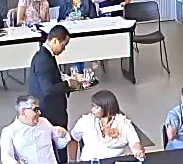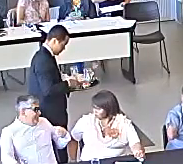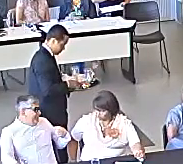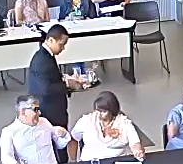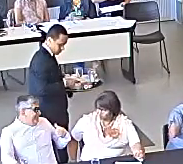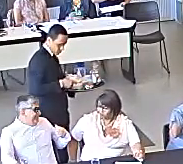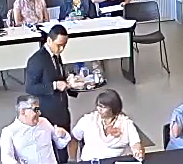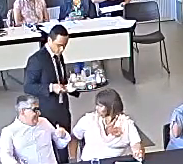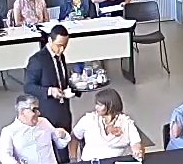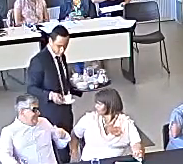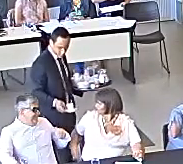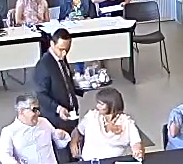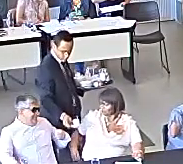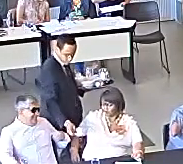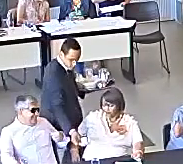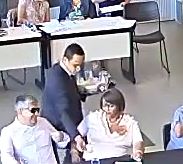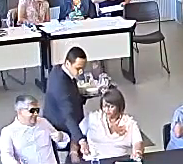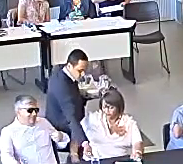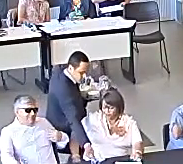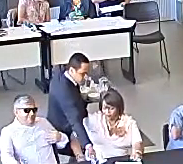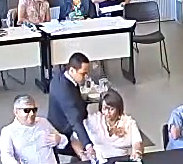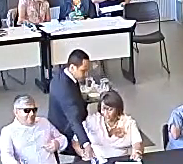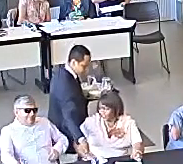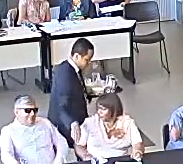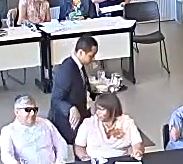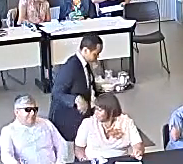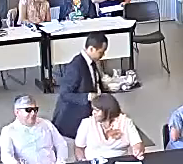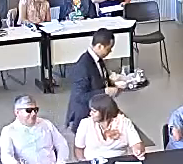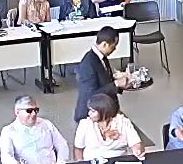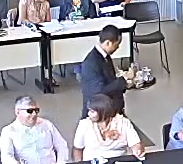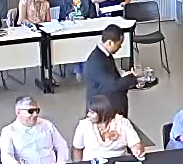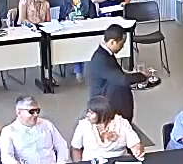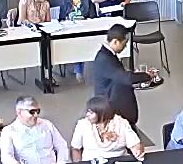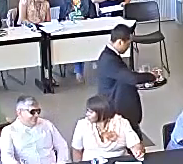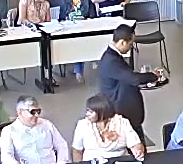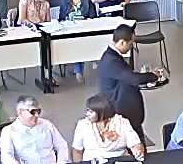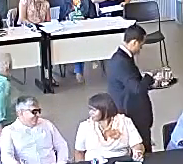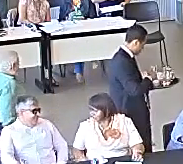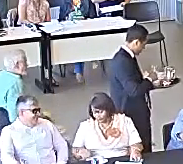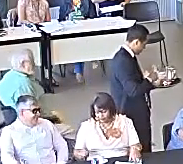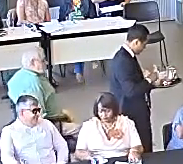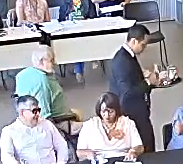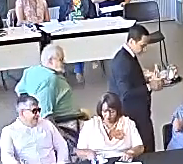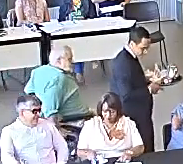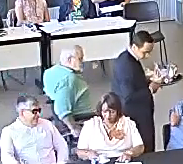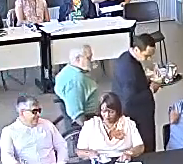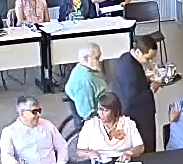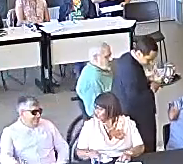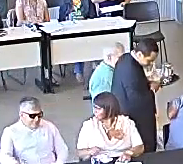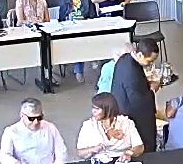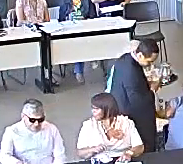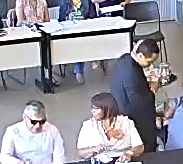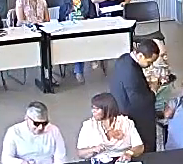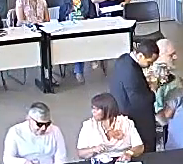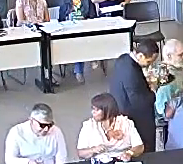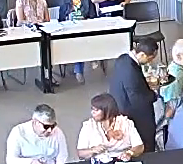saúde educação moradia trabalho Assistência Social cultura Esporte previdência turismo lazer